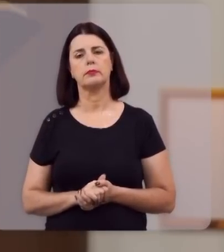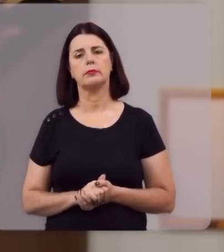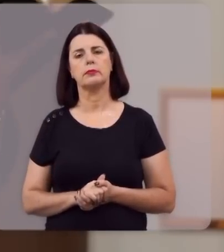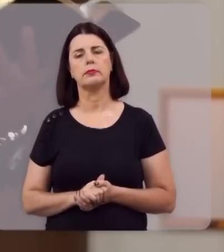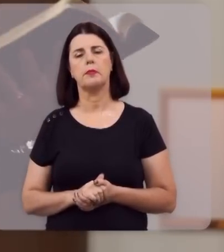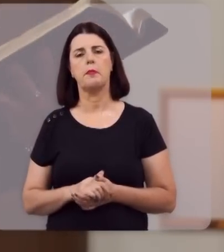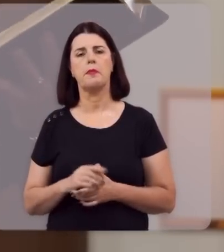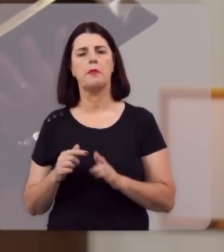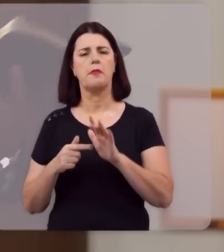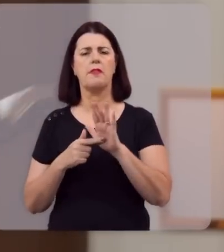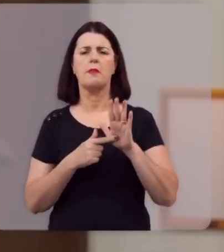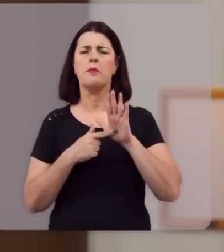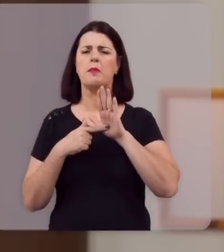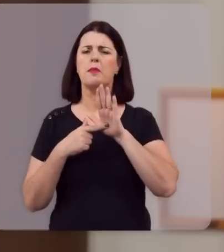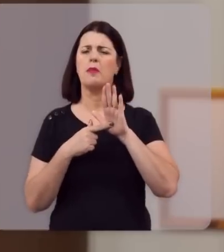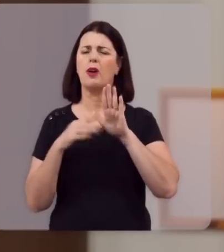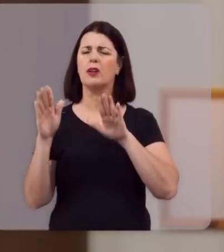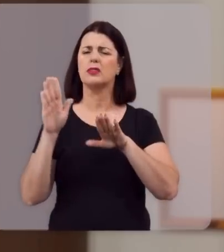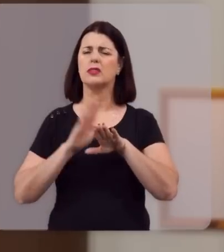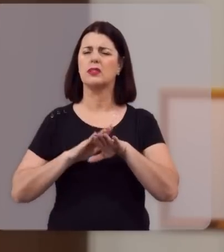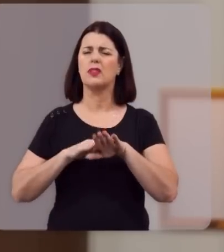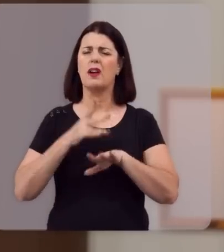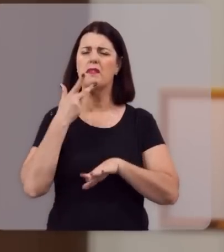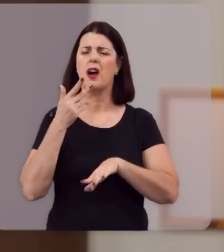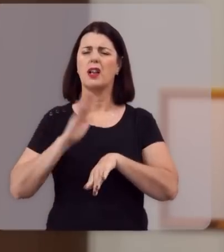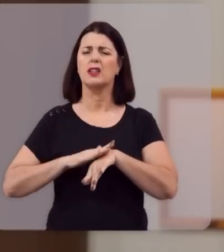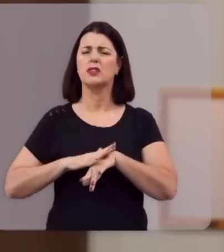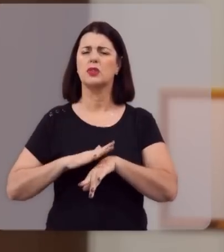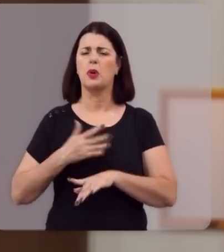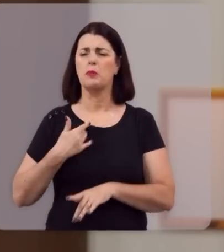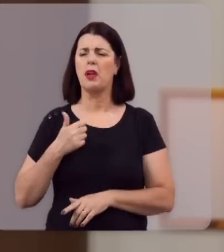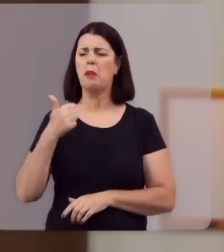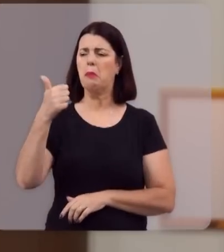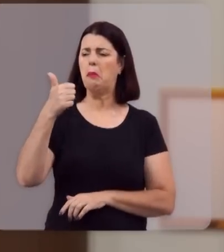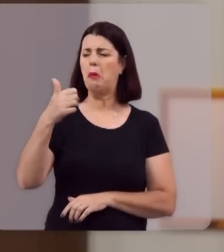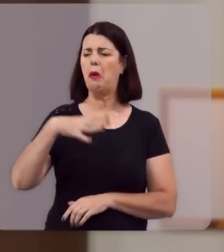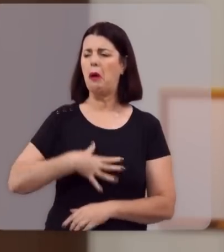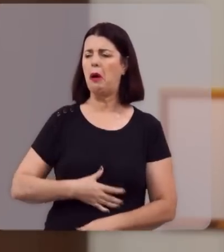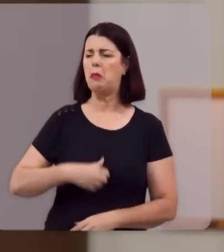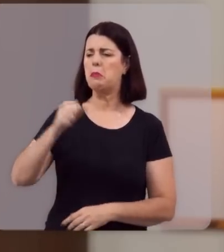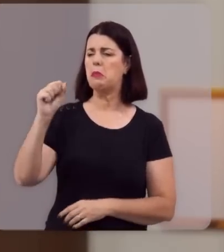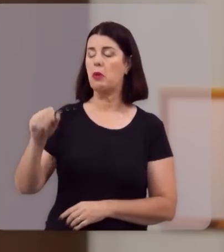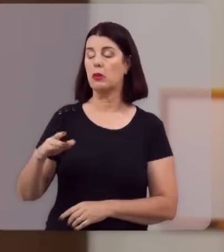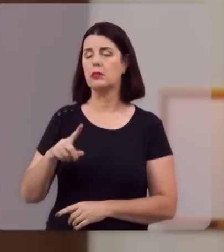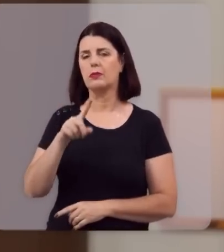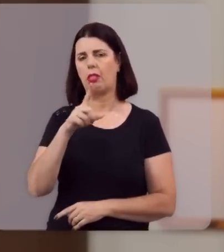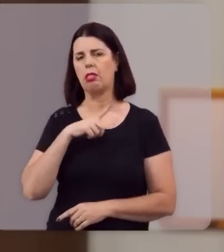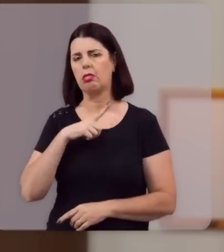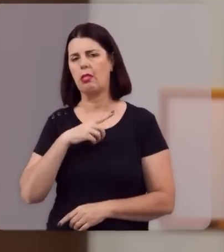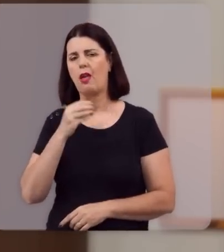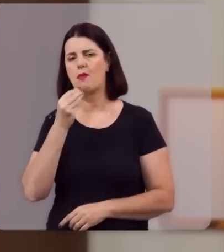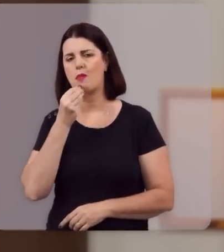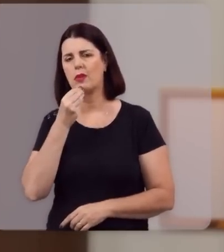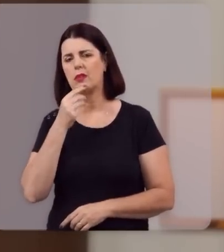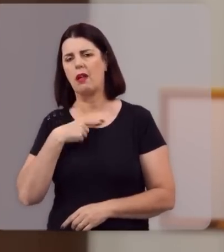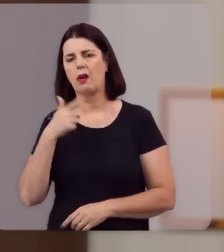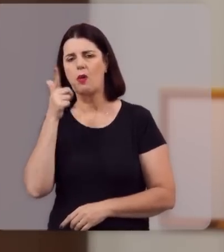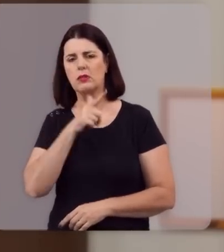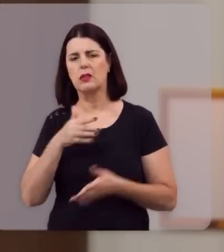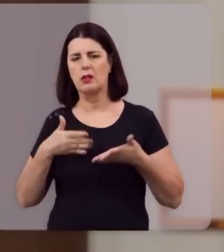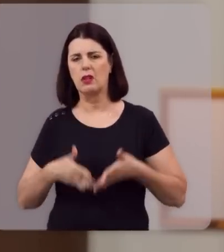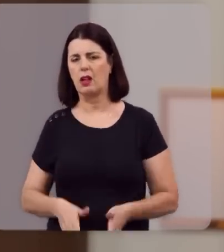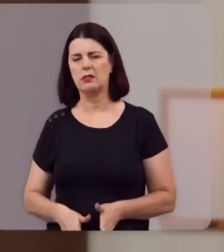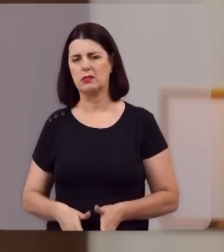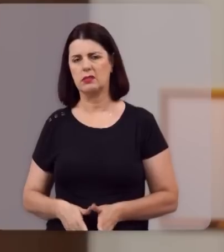drapejam as bandeiras a favor do aborto tiveram a oportunidade de nascer